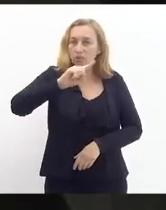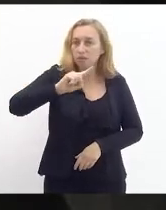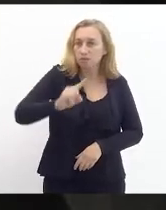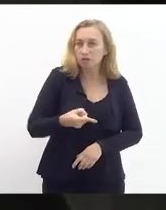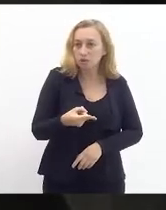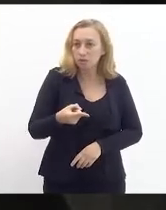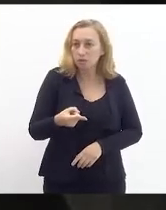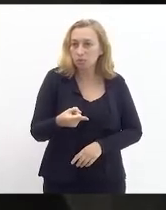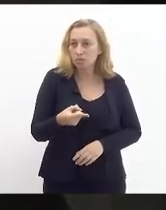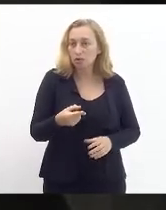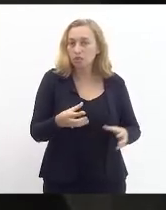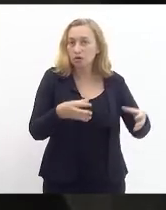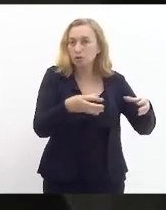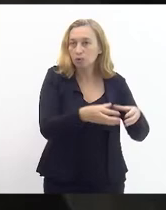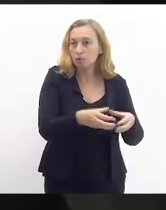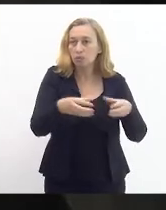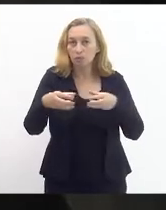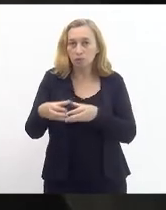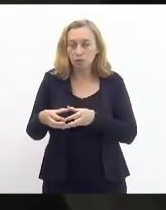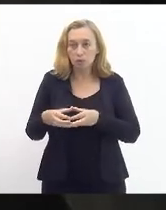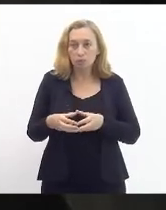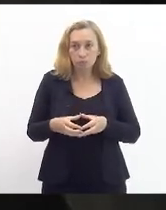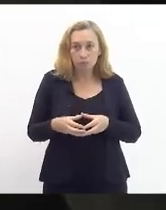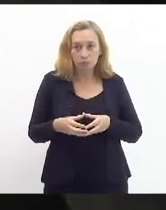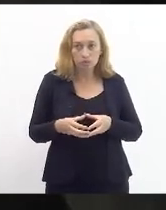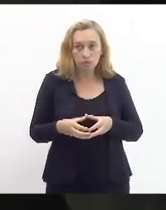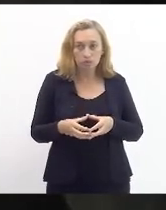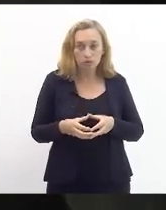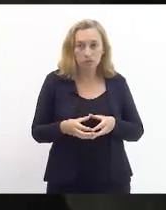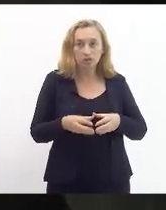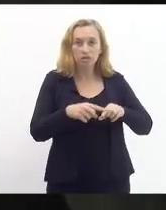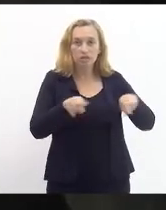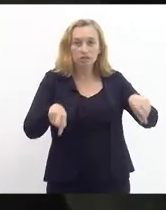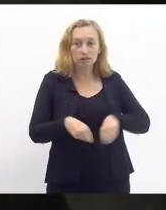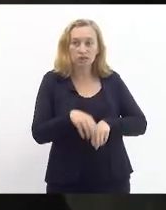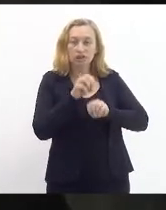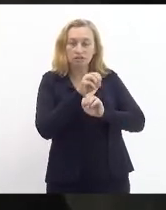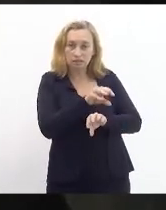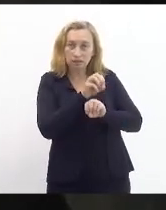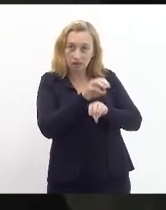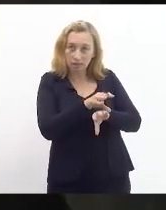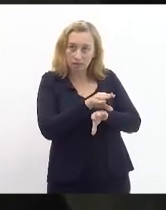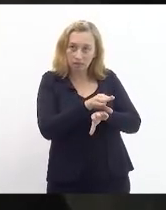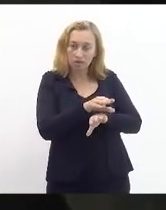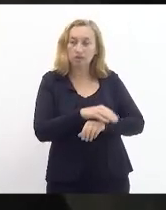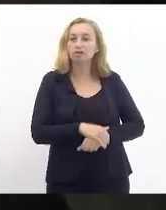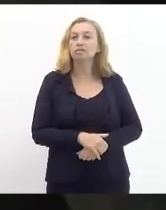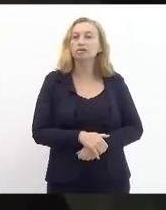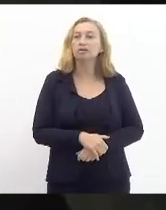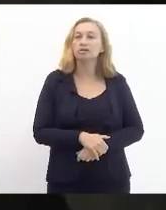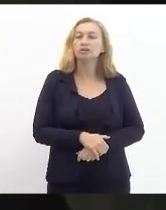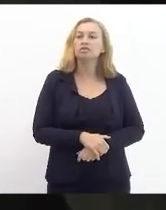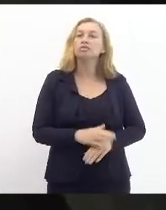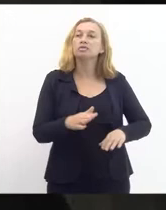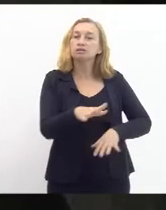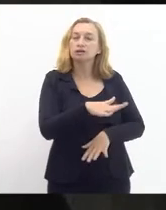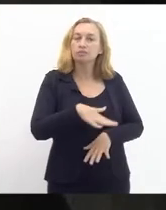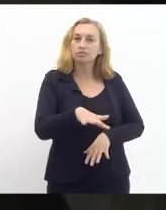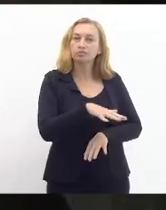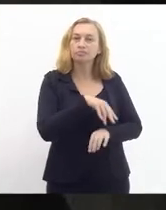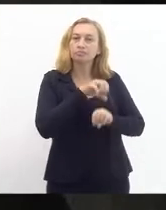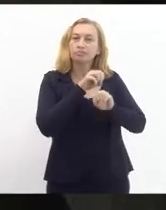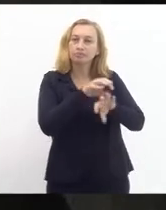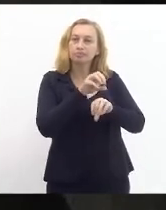esse outro dado impressionante das 53 mil turmas existentes a rede Estadual de